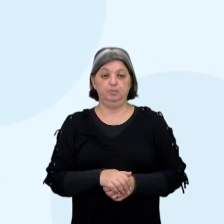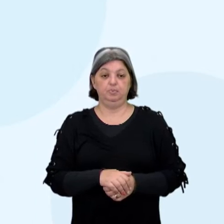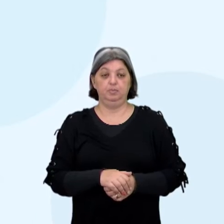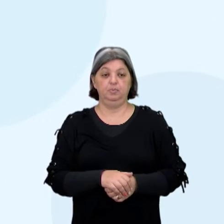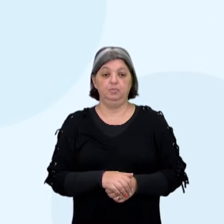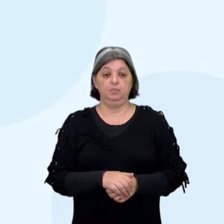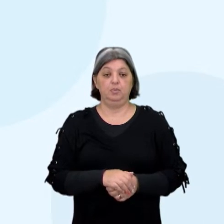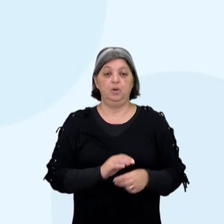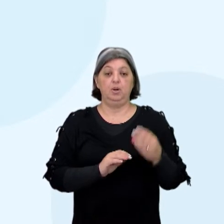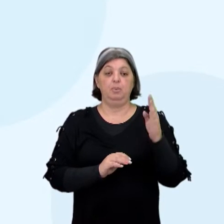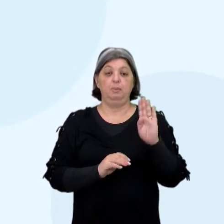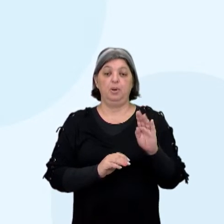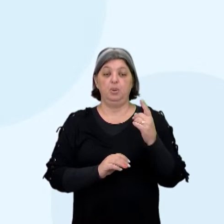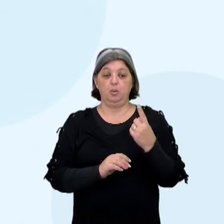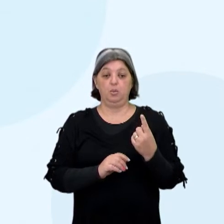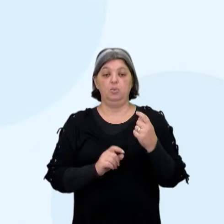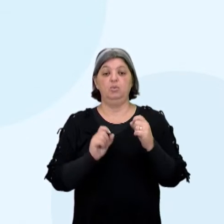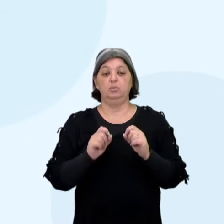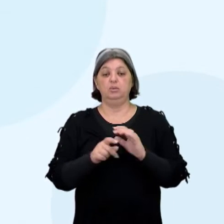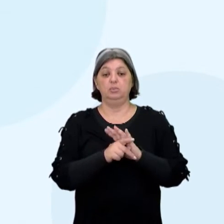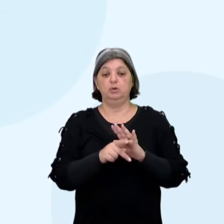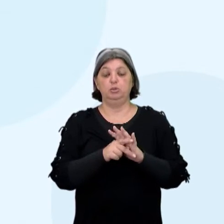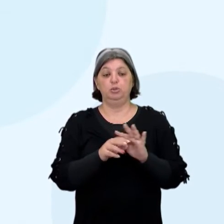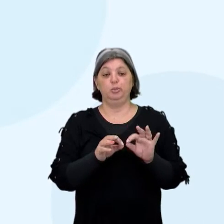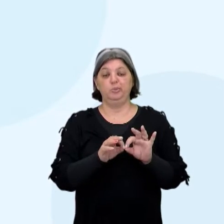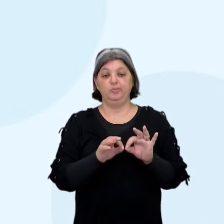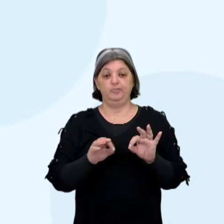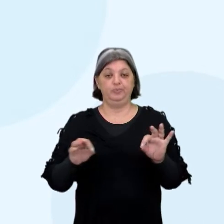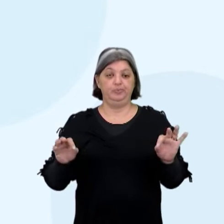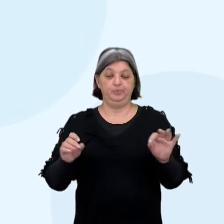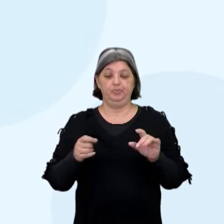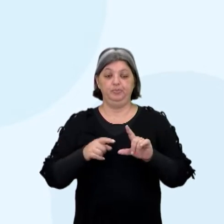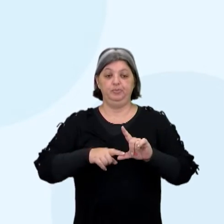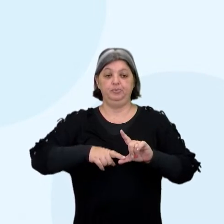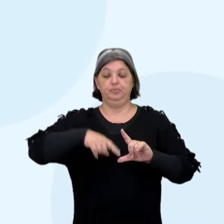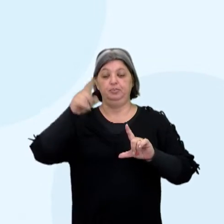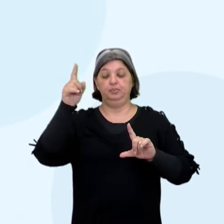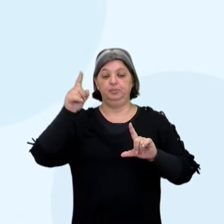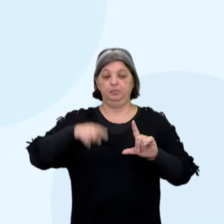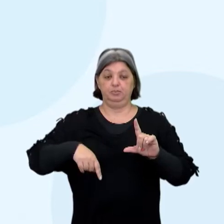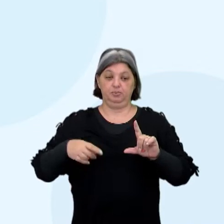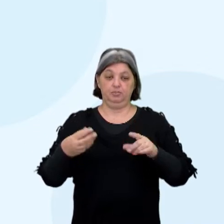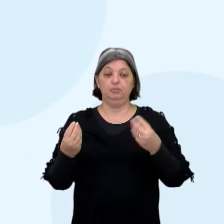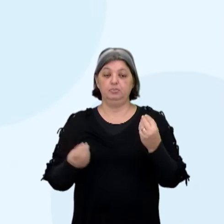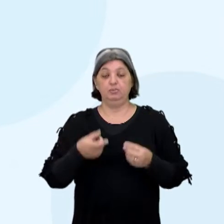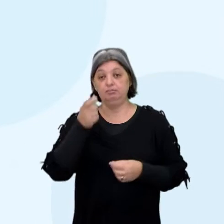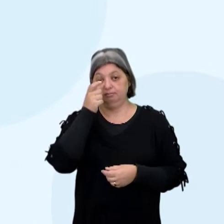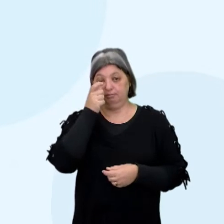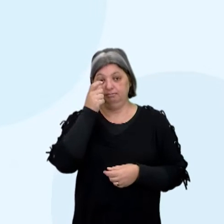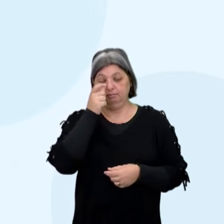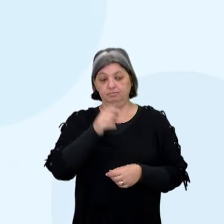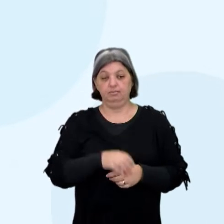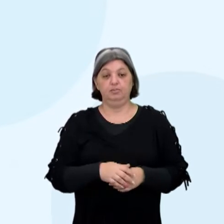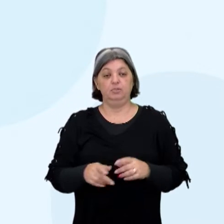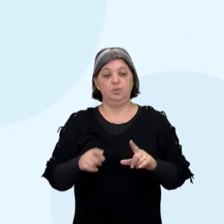ele determina a inclinação da reta, o famoso coeficiente linear. Essa inclinação ela é interessante,